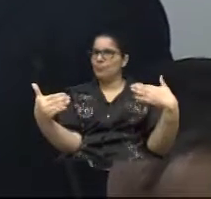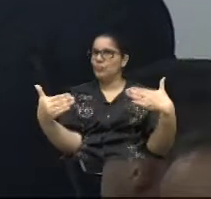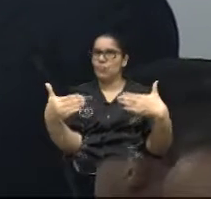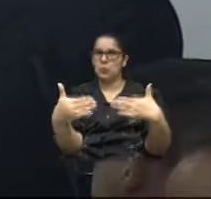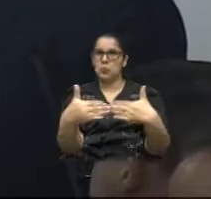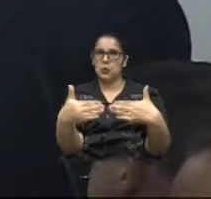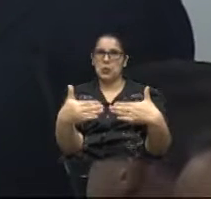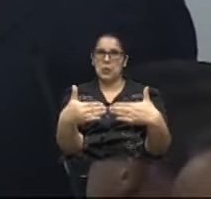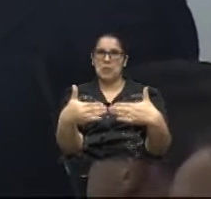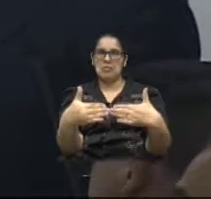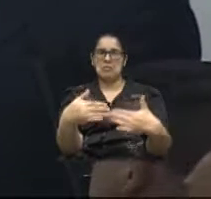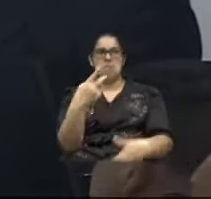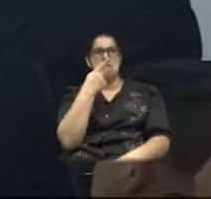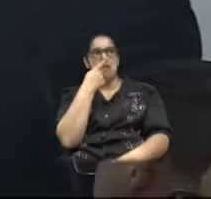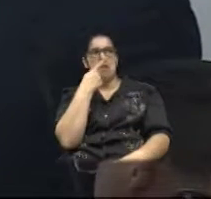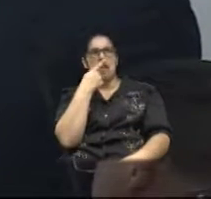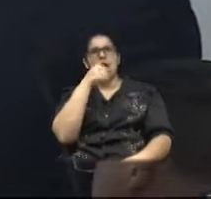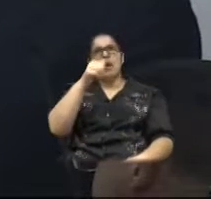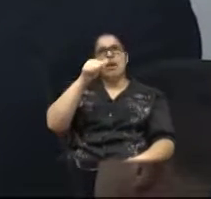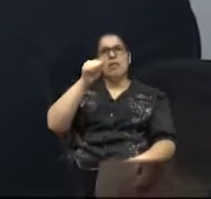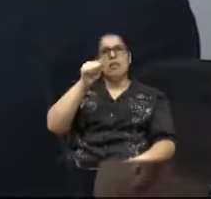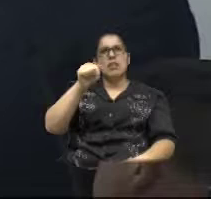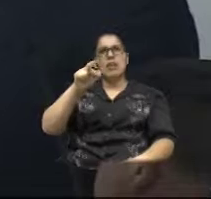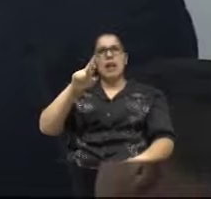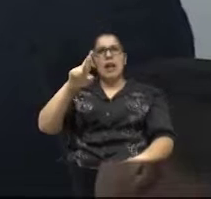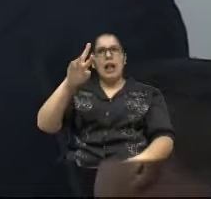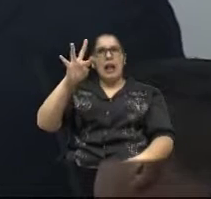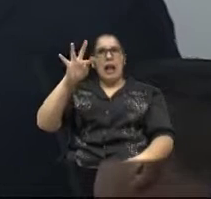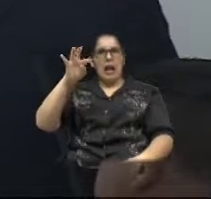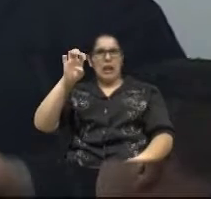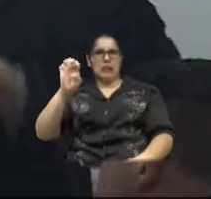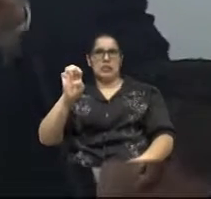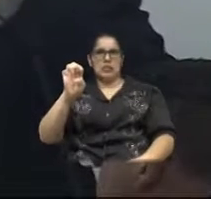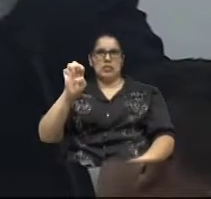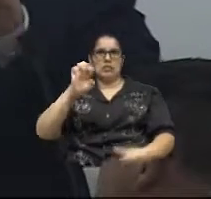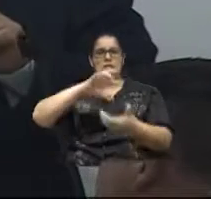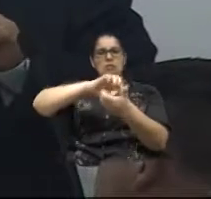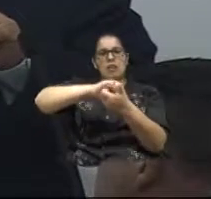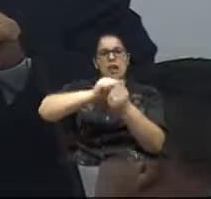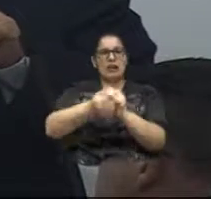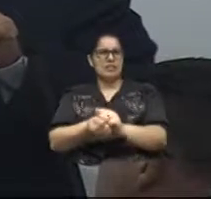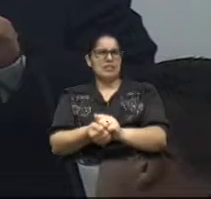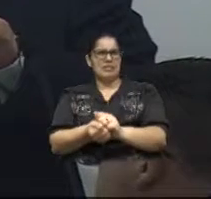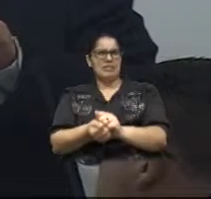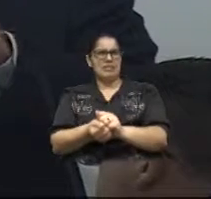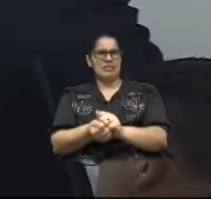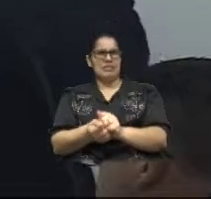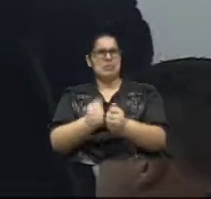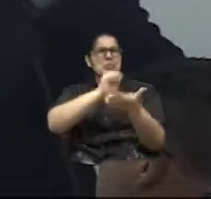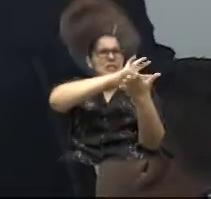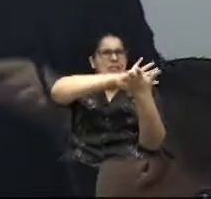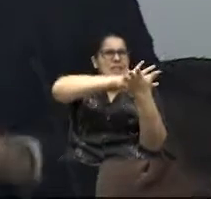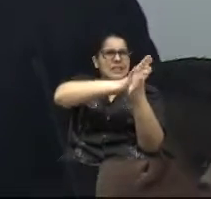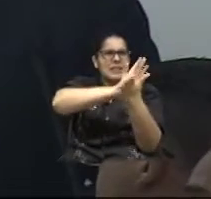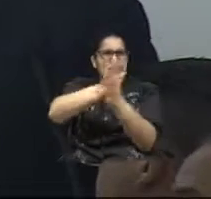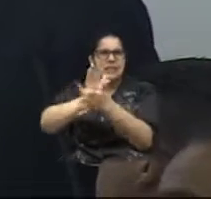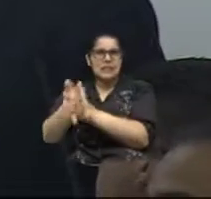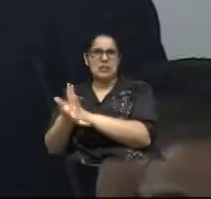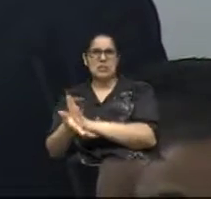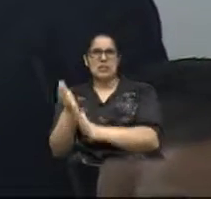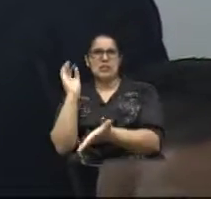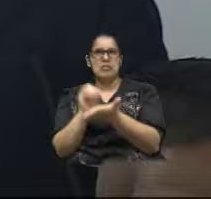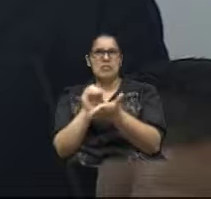vem falar que é uma arte para denegrir a imagem e desrespeitar o